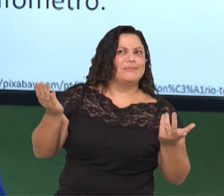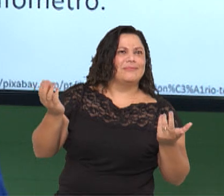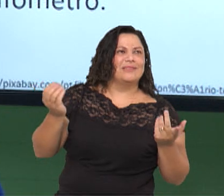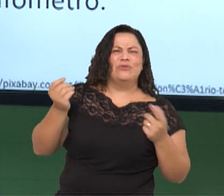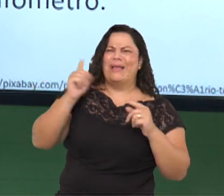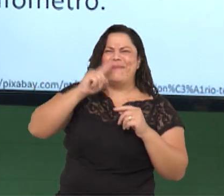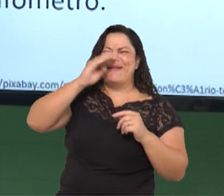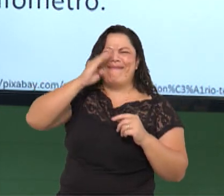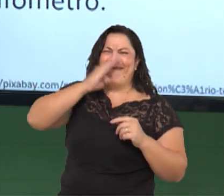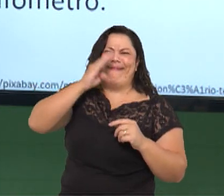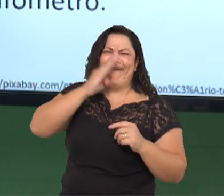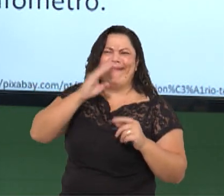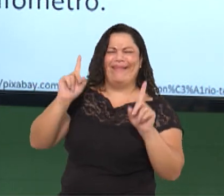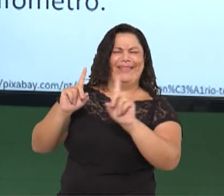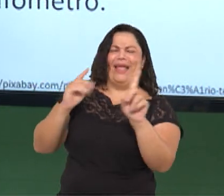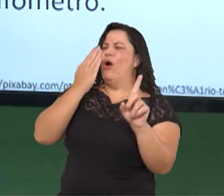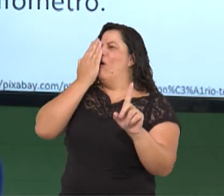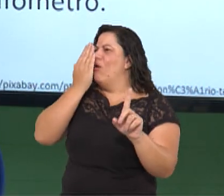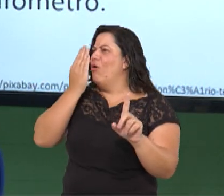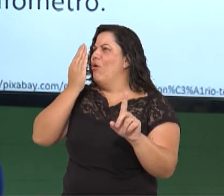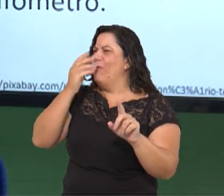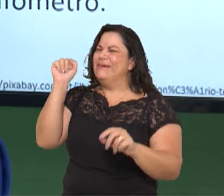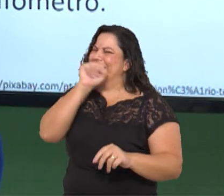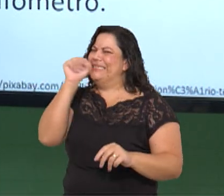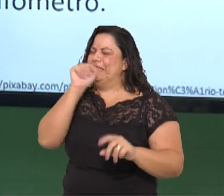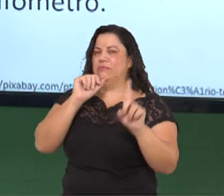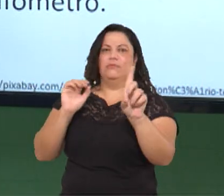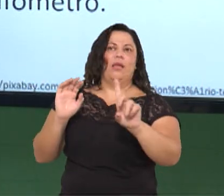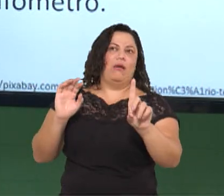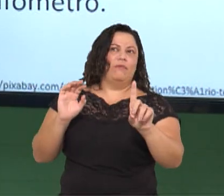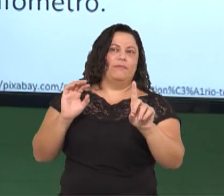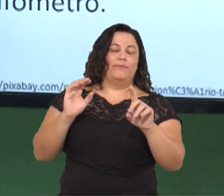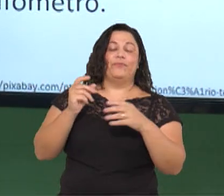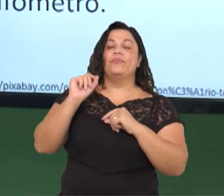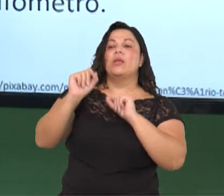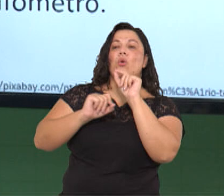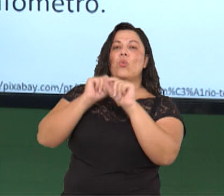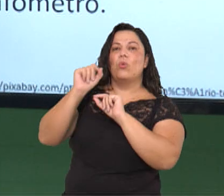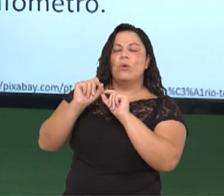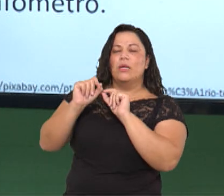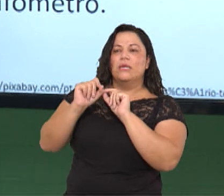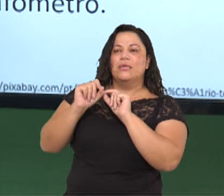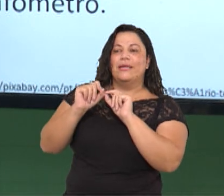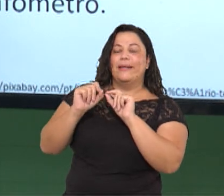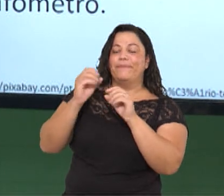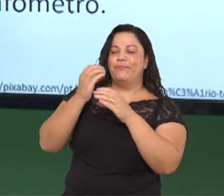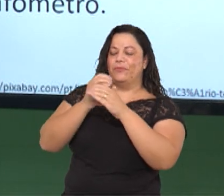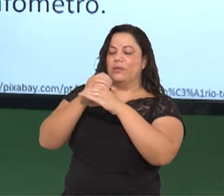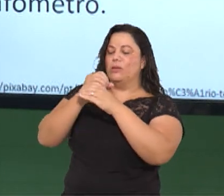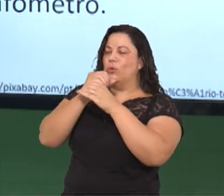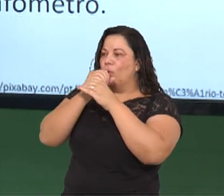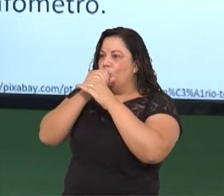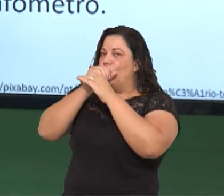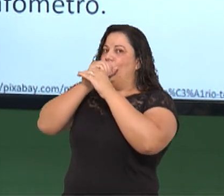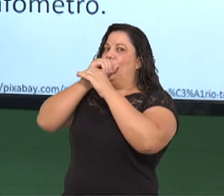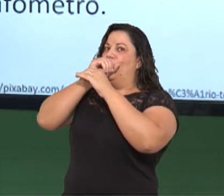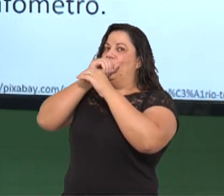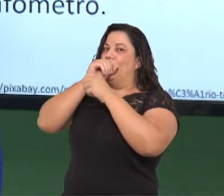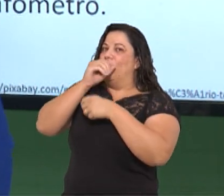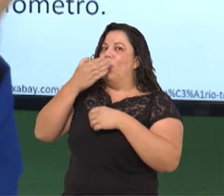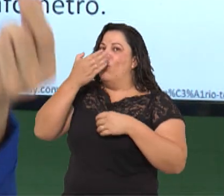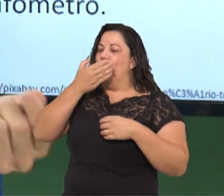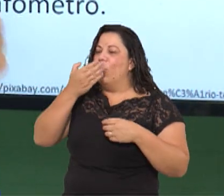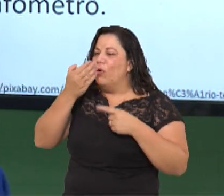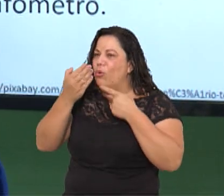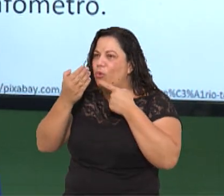bafo ruim, que ele está fedido, que tem que escovar os dentes. Não. Bafômetro é um instrumento que ele vai medir se a pessoa